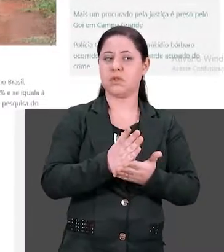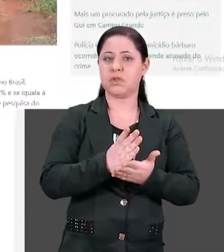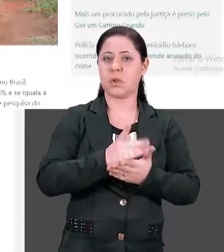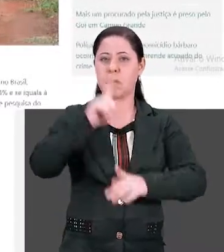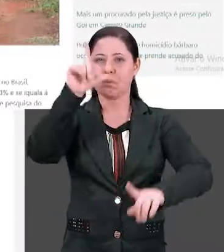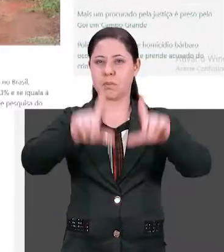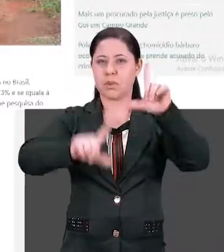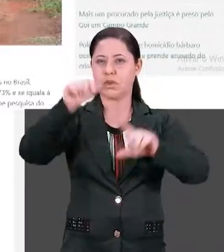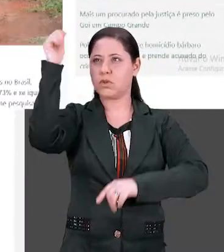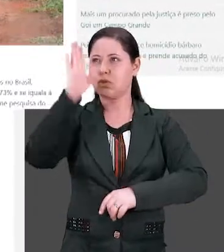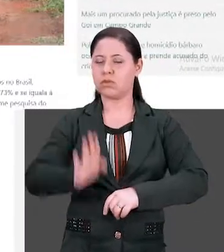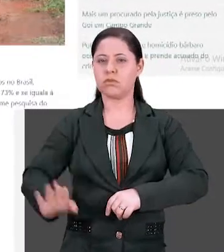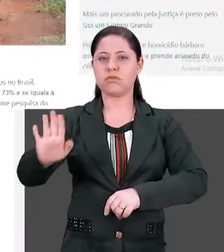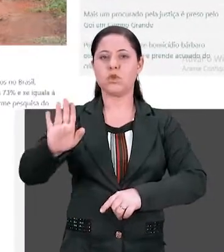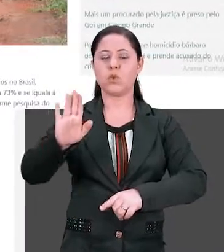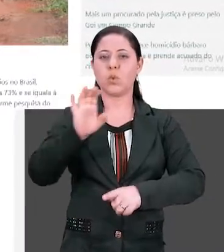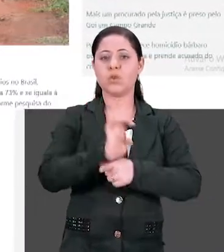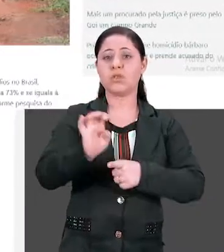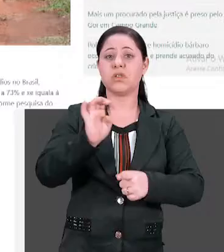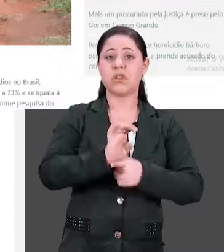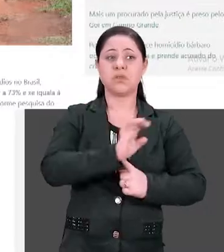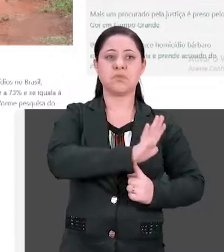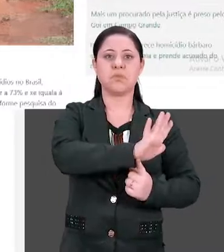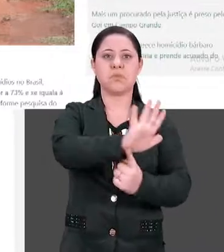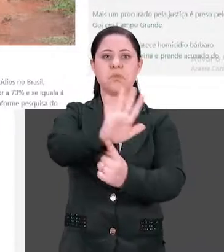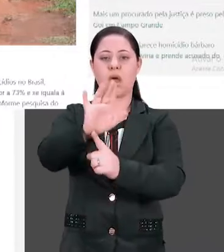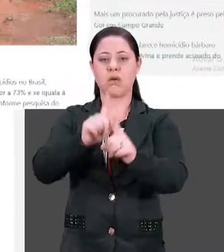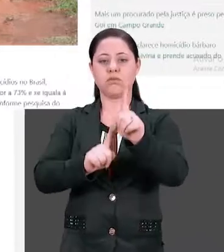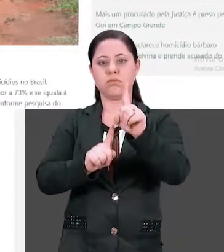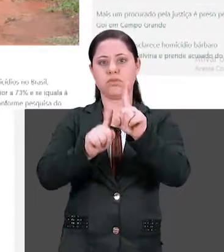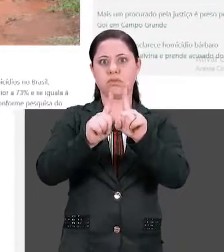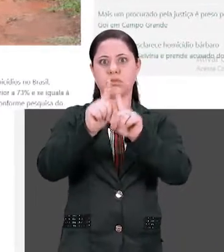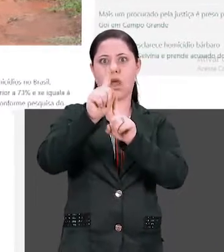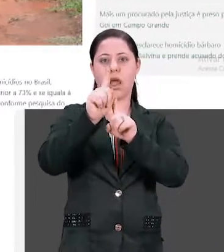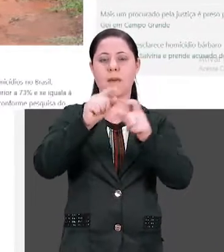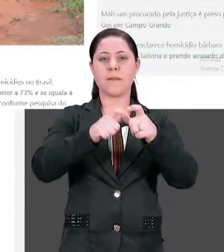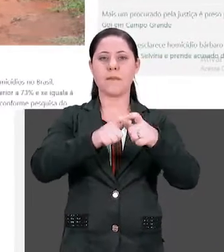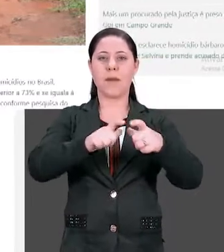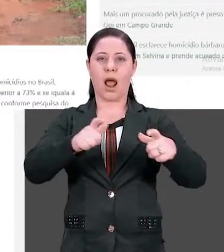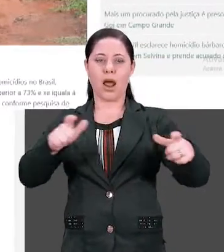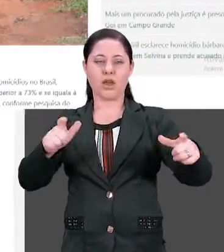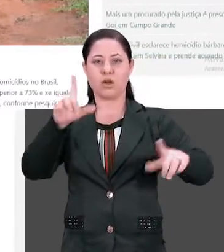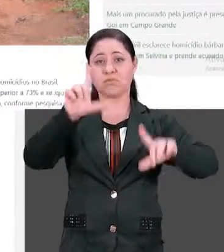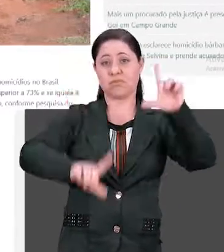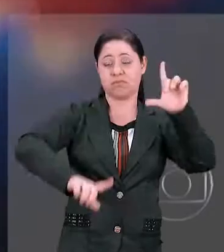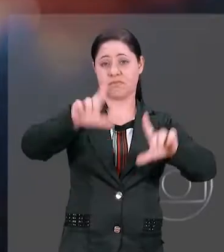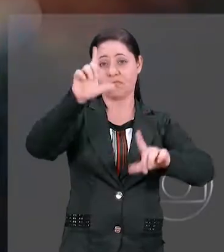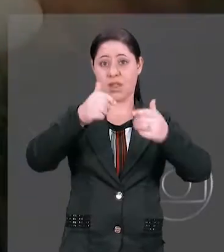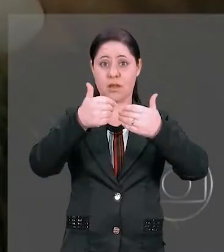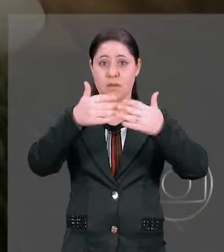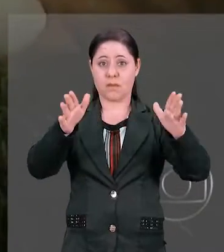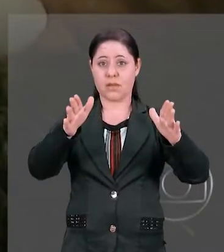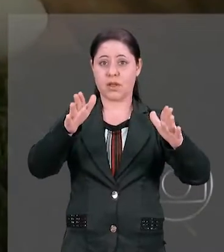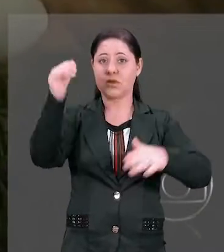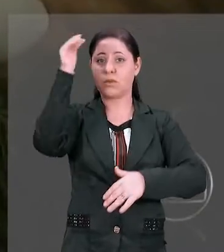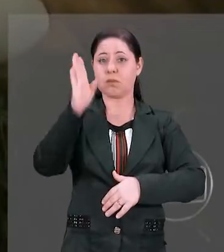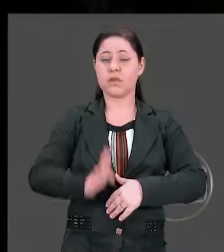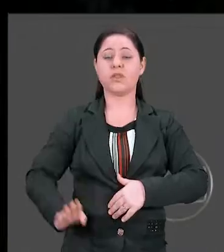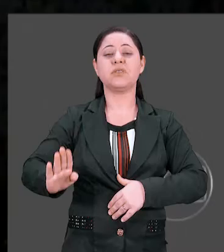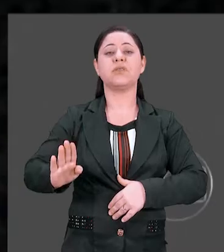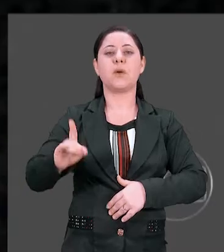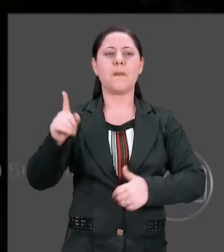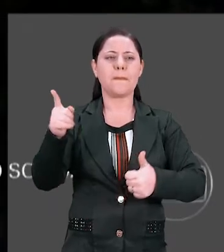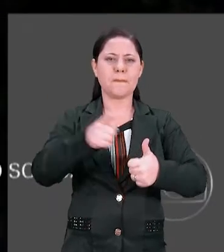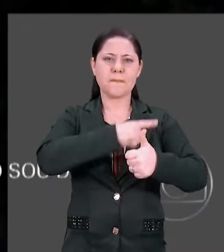O estado figurou positivamente em ranking divulgado pelas maiores redes de televisão aberta do Brasil,